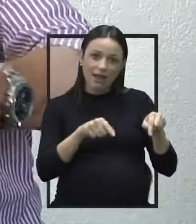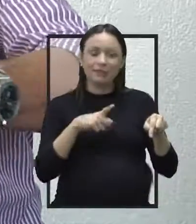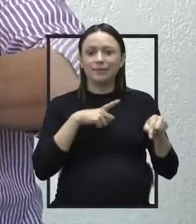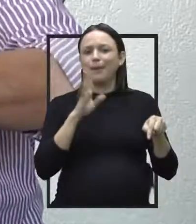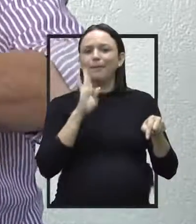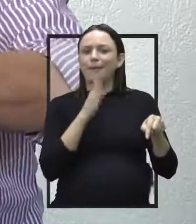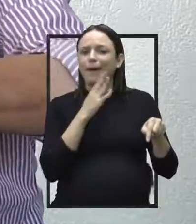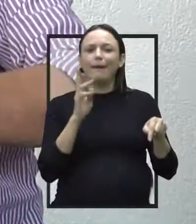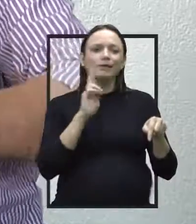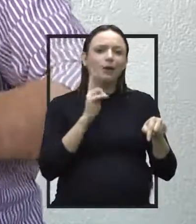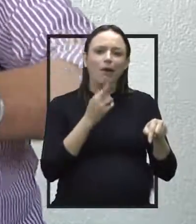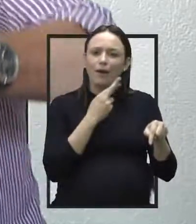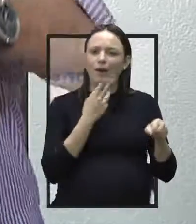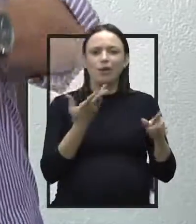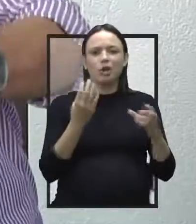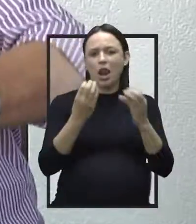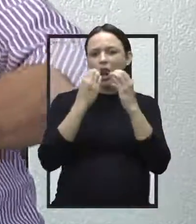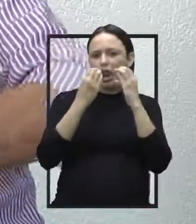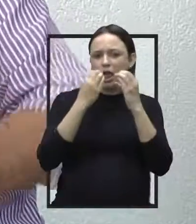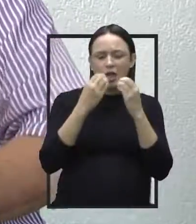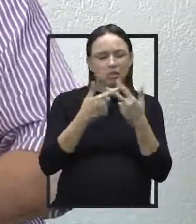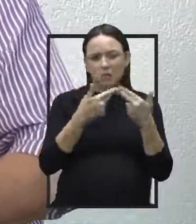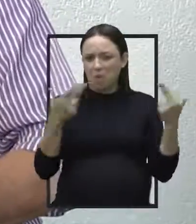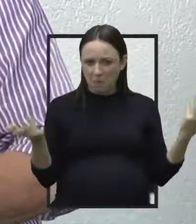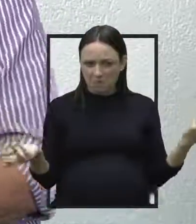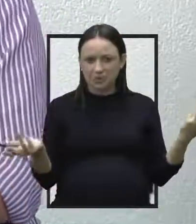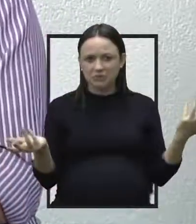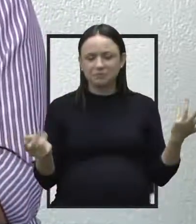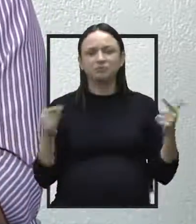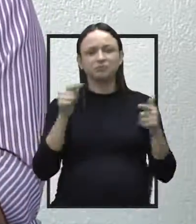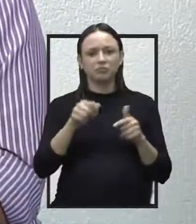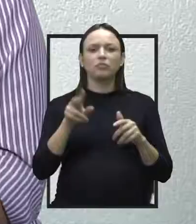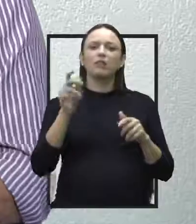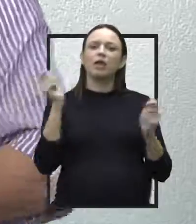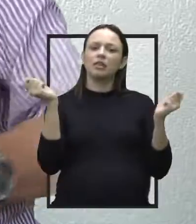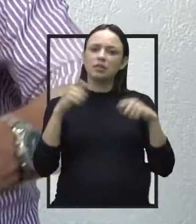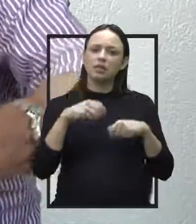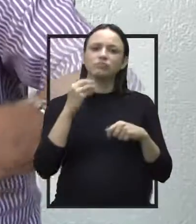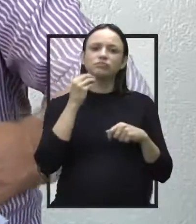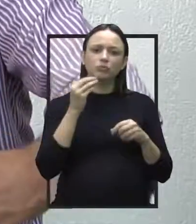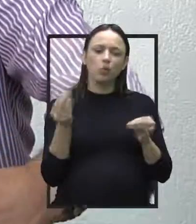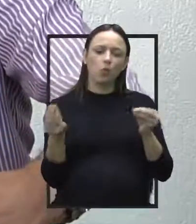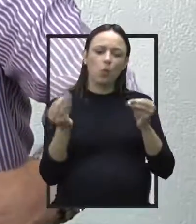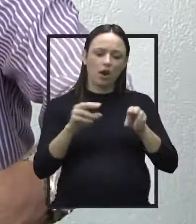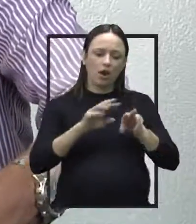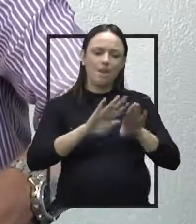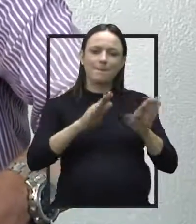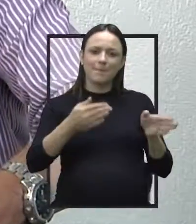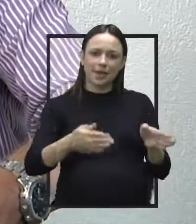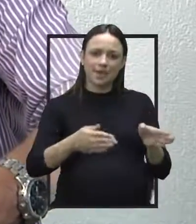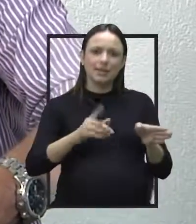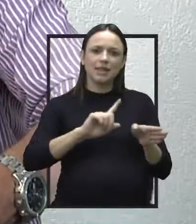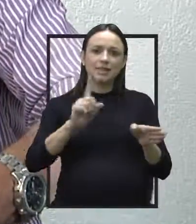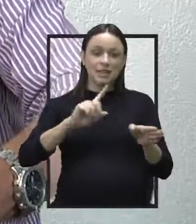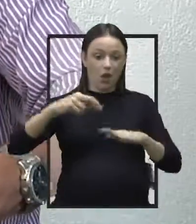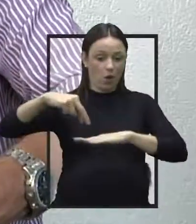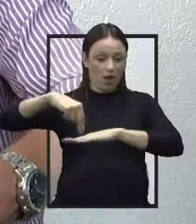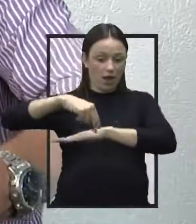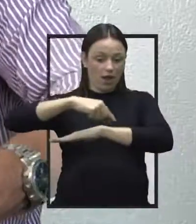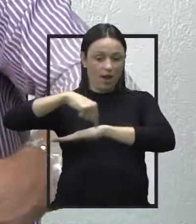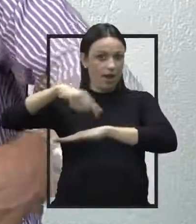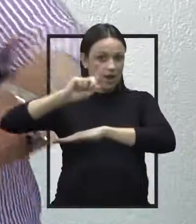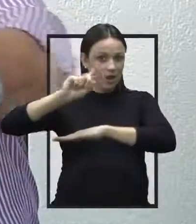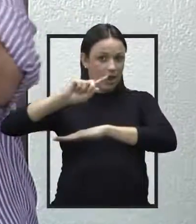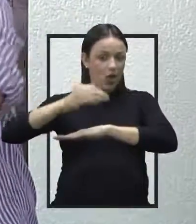um bar, restaurante, lanchonete, essas coisas, tenham uma oportunidade de colocar as mesas não na calçada